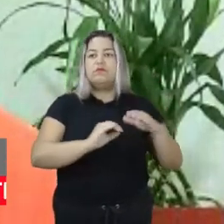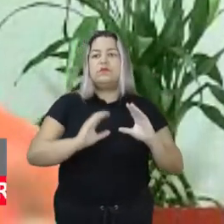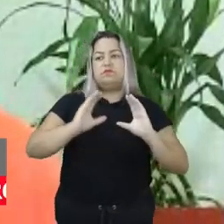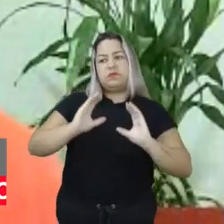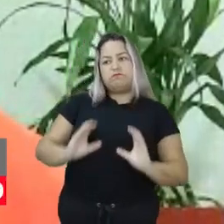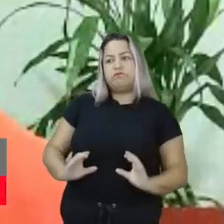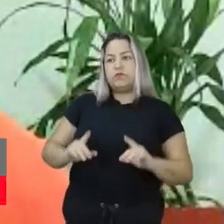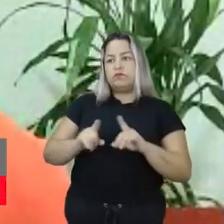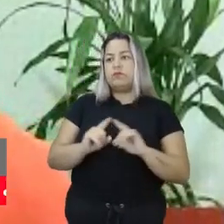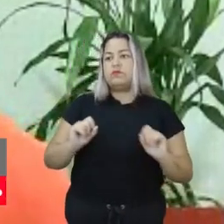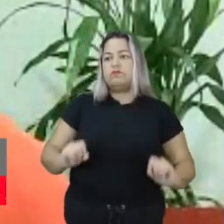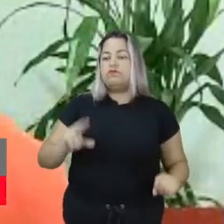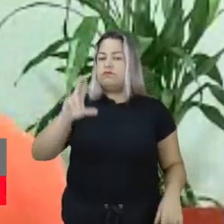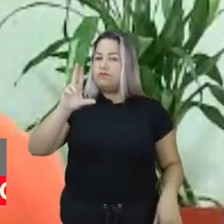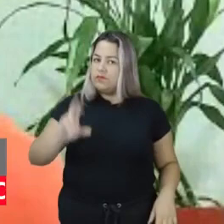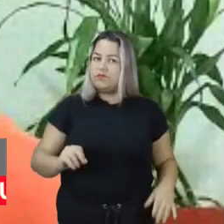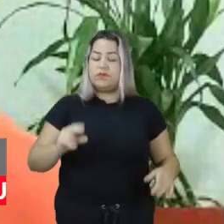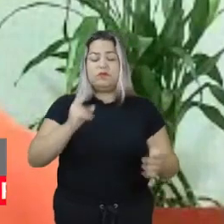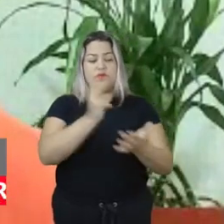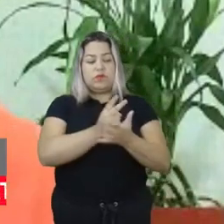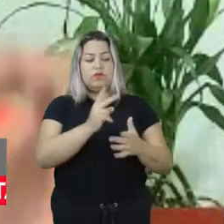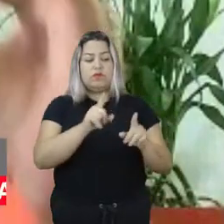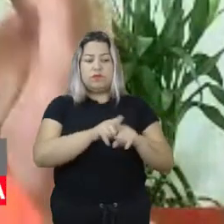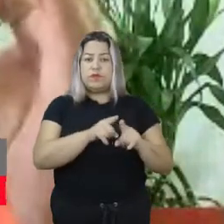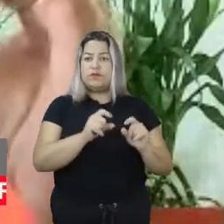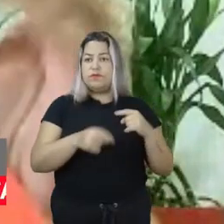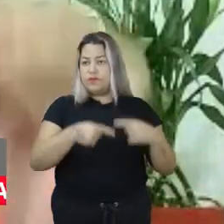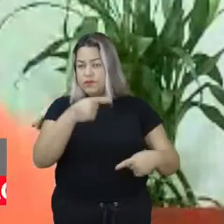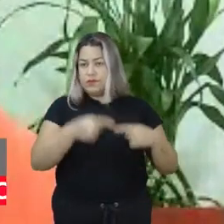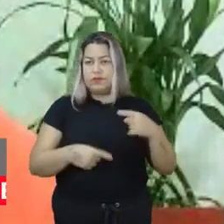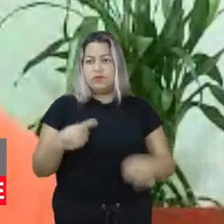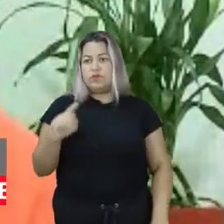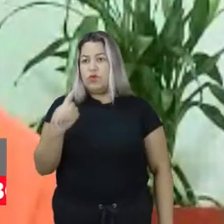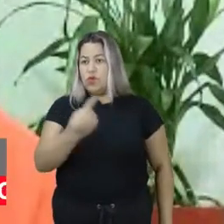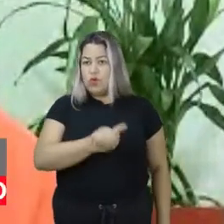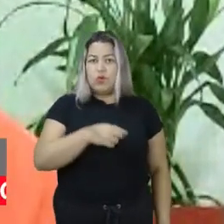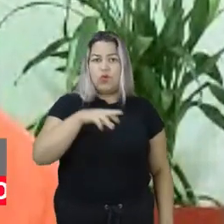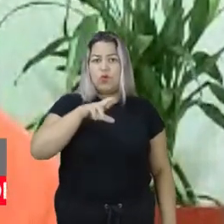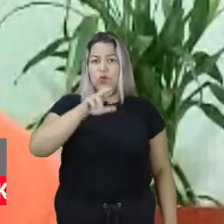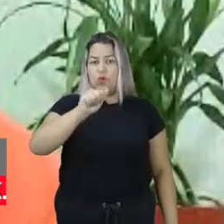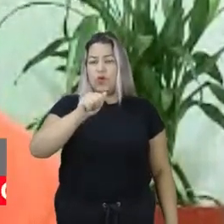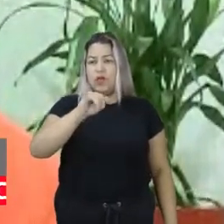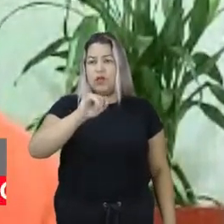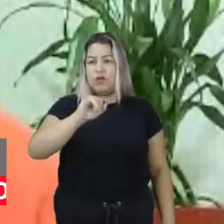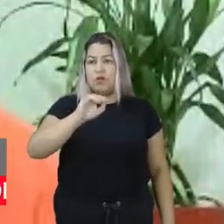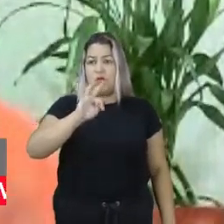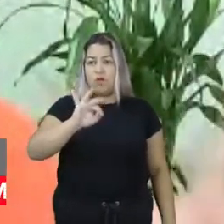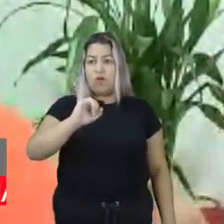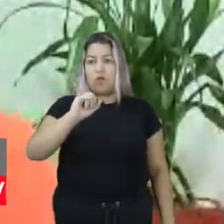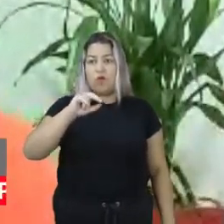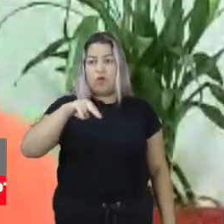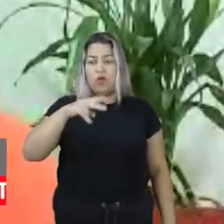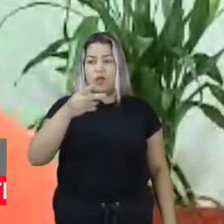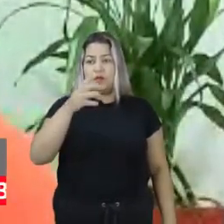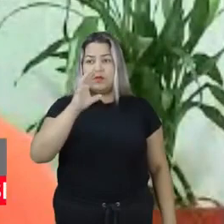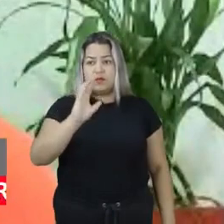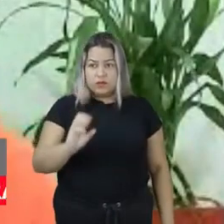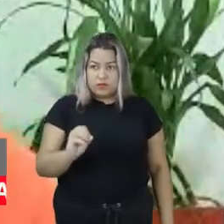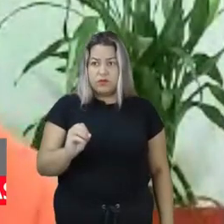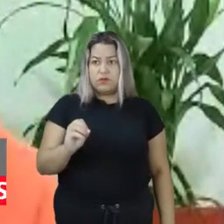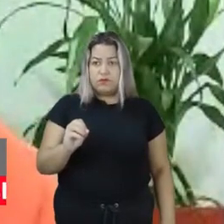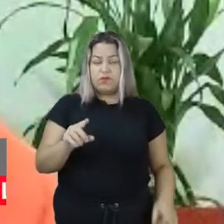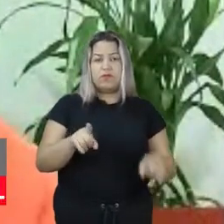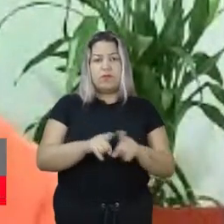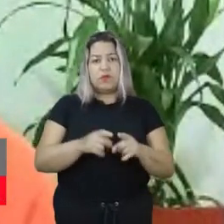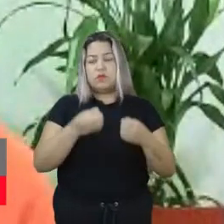civilizados, aqueles que não são do mesmo lado da política nossa. O Lula trata bem o ratinho, e isso, na figura dele, obviamente,